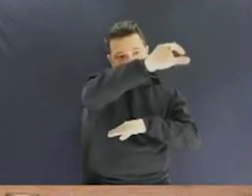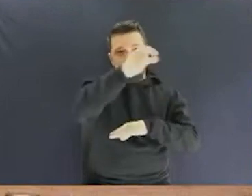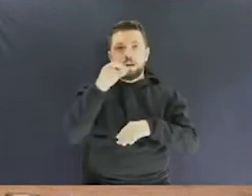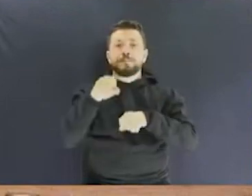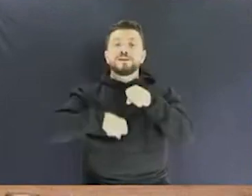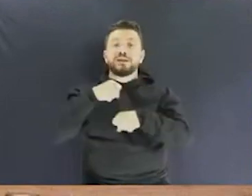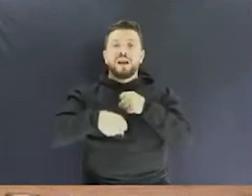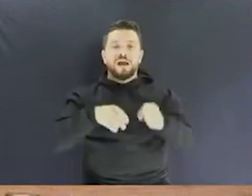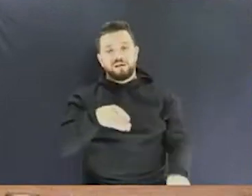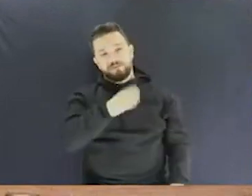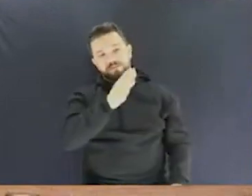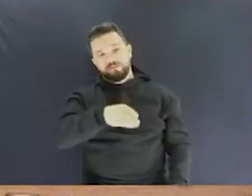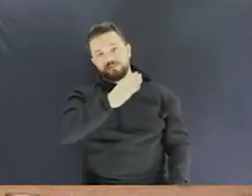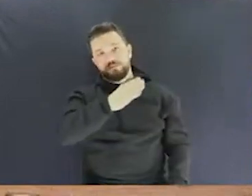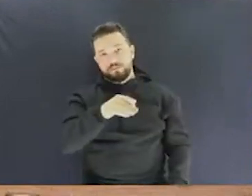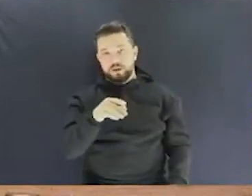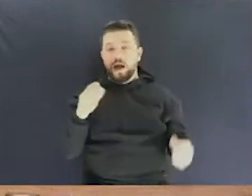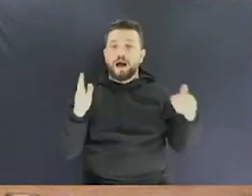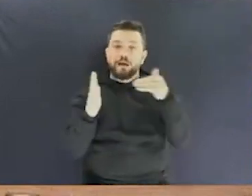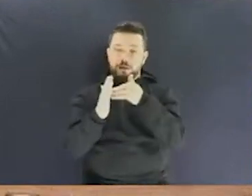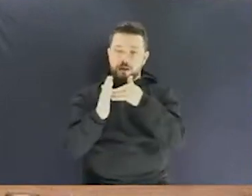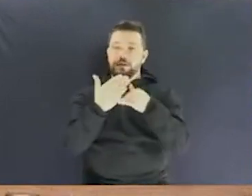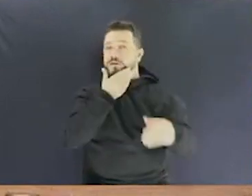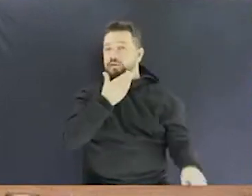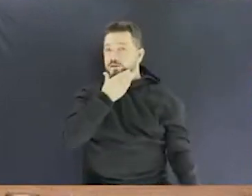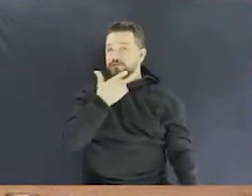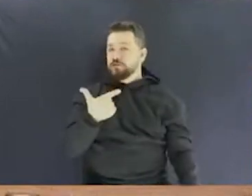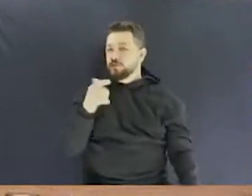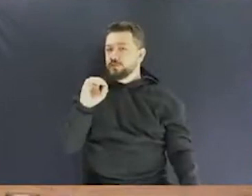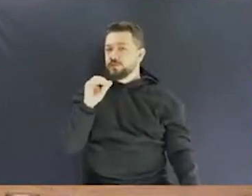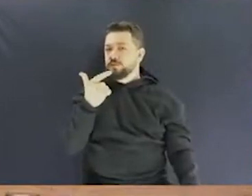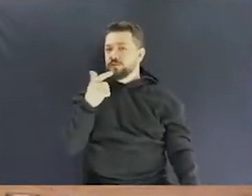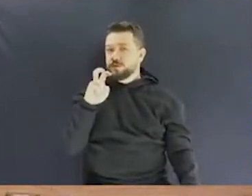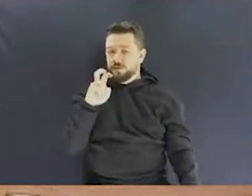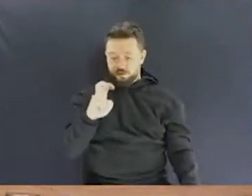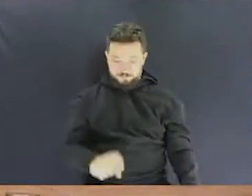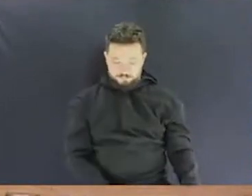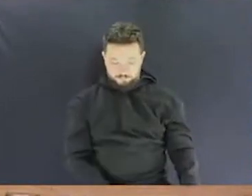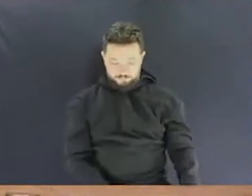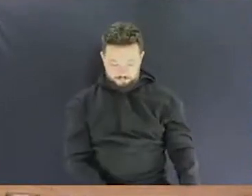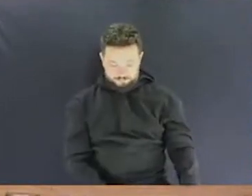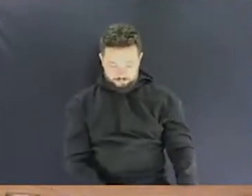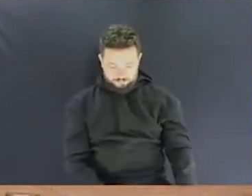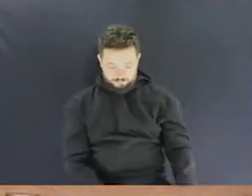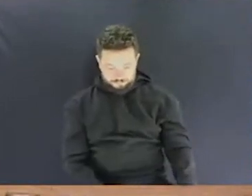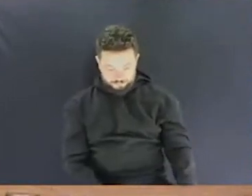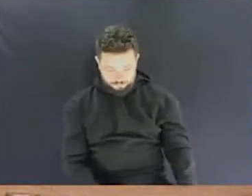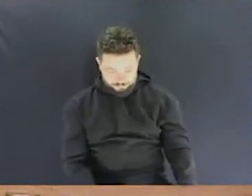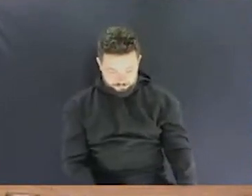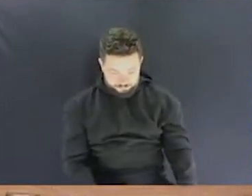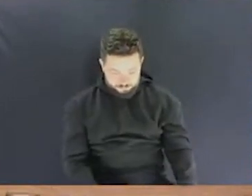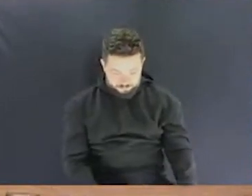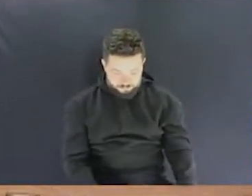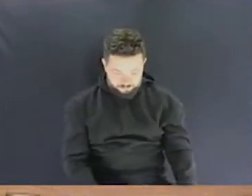2025. Com relação às despesas, como você comentou, né, até o final da gestão,